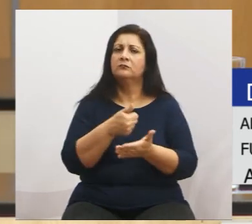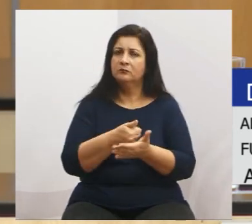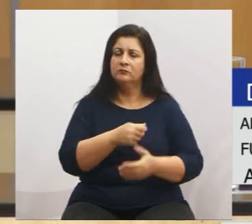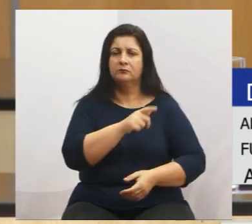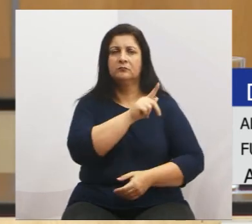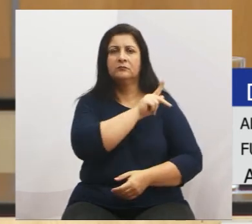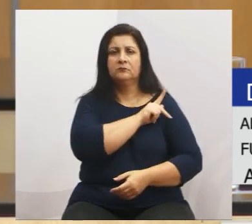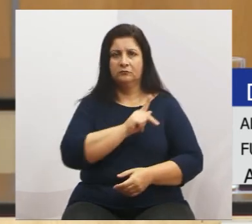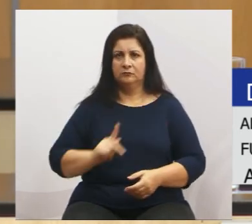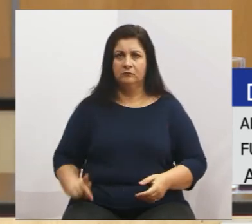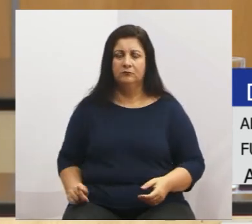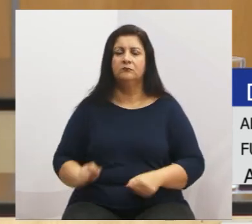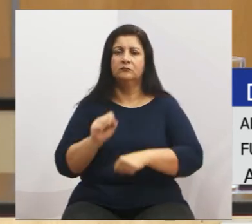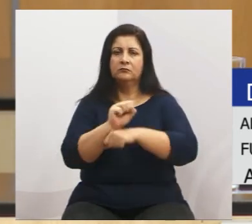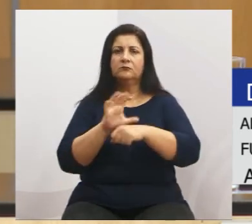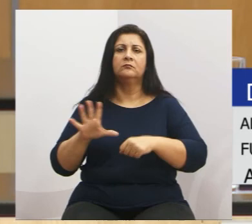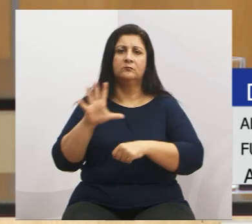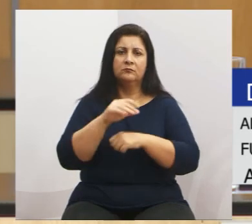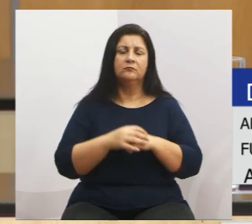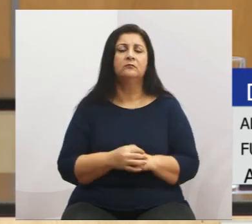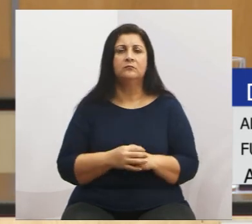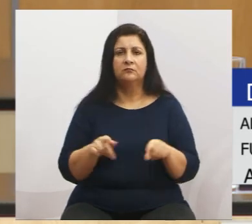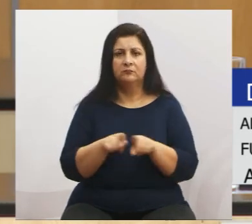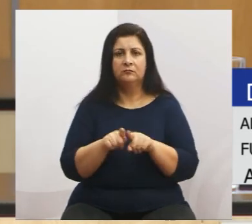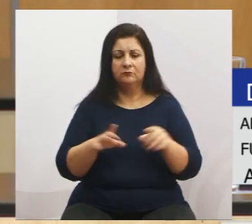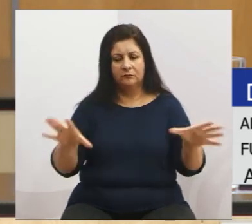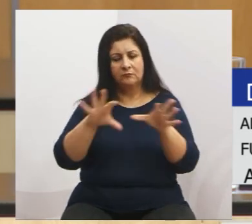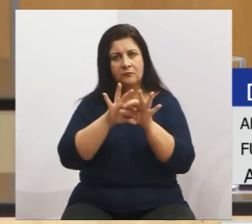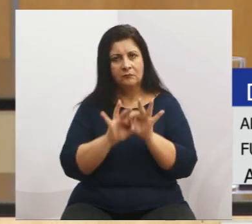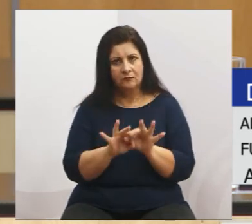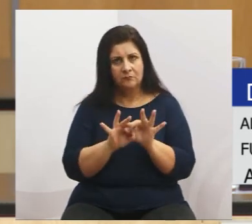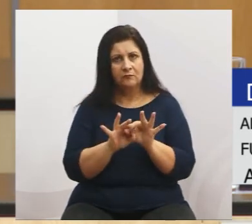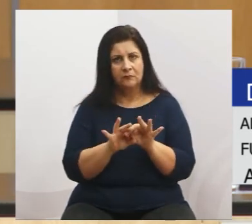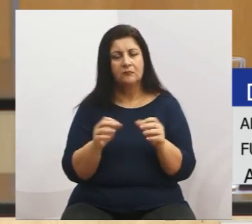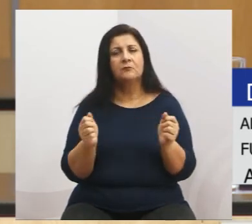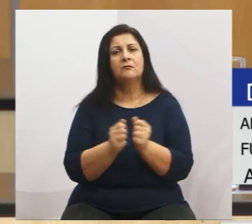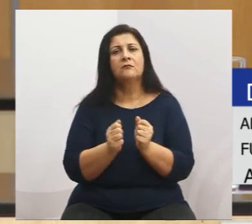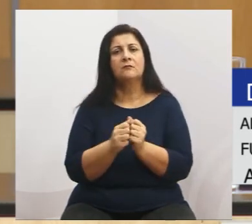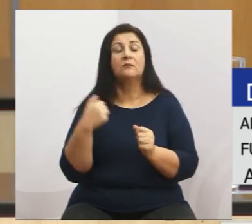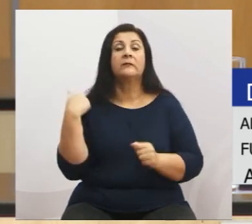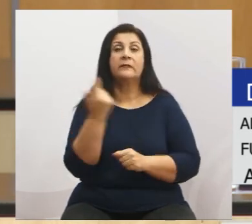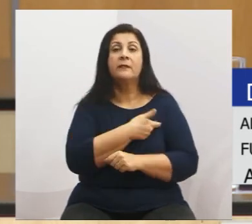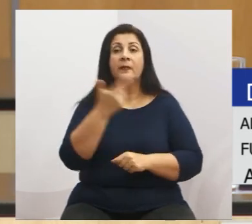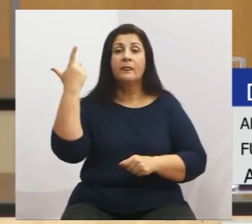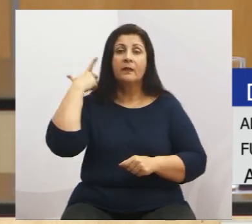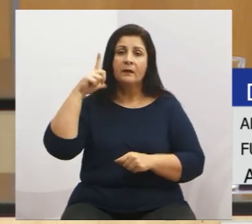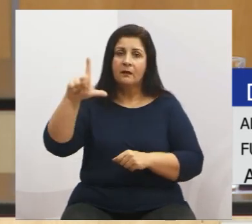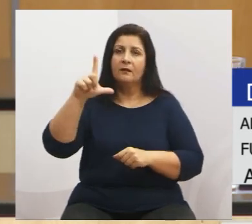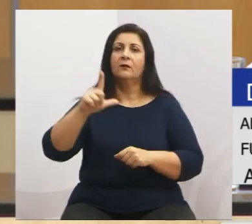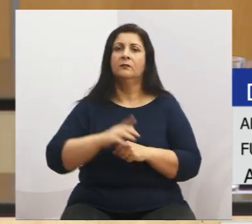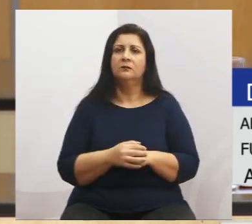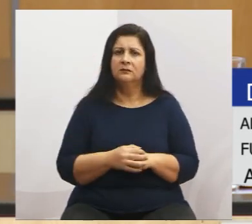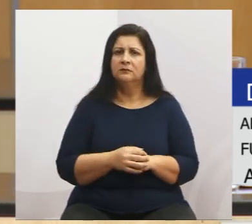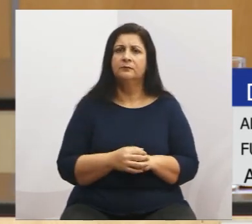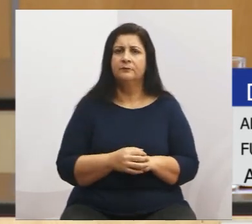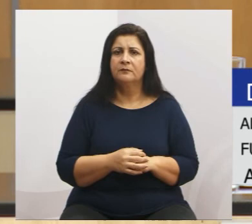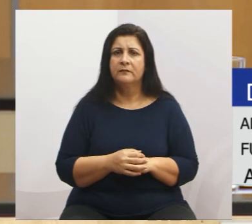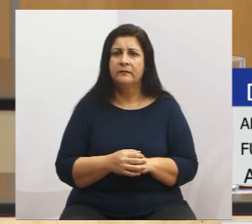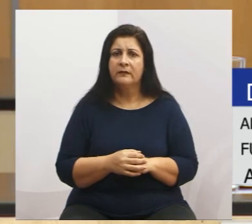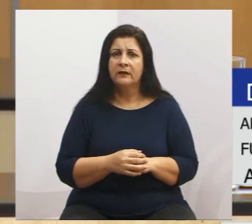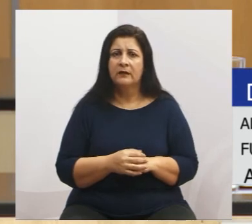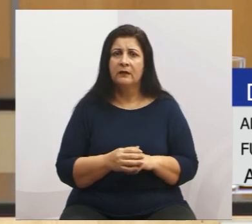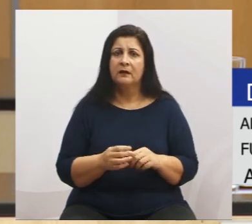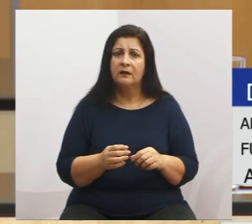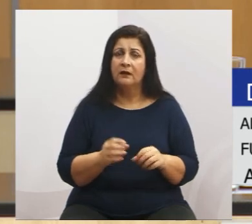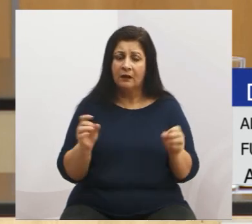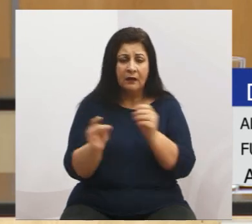governo federal, do governo estadual, para que faça essa parceria, para que em conjunto a gente possa aí solucionar pequeno,